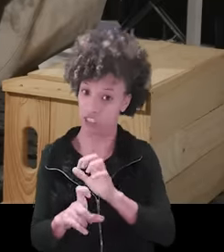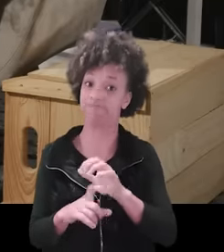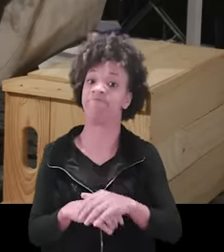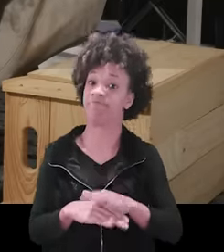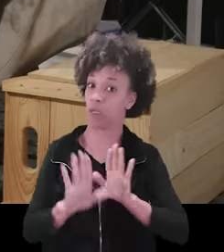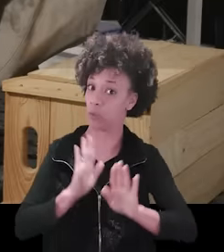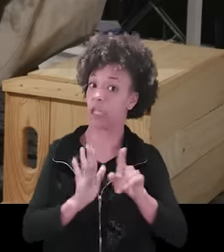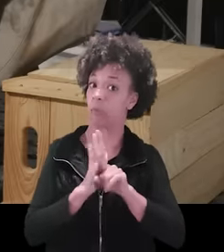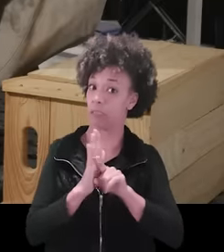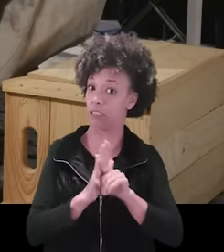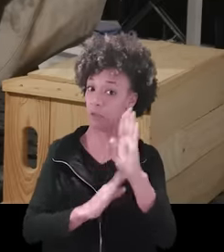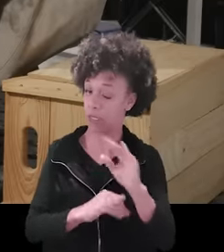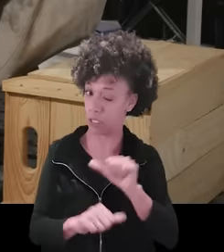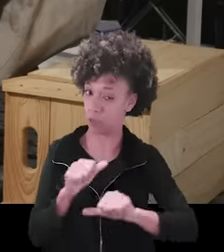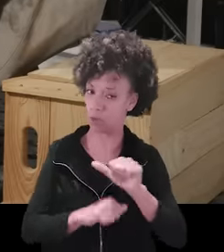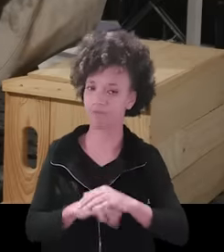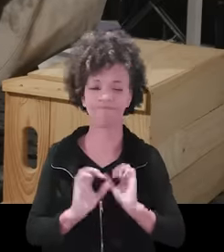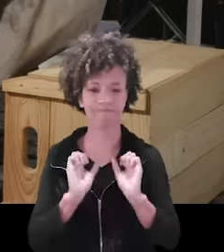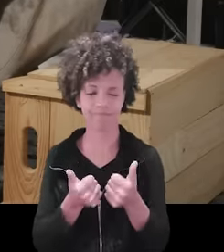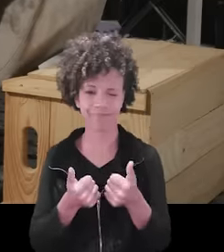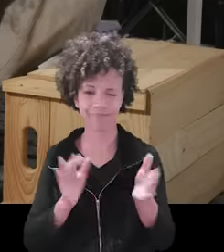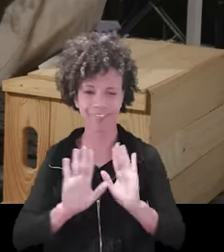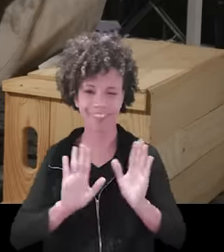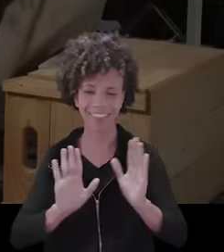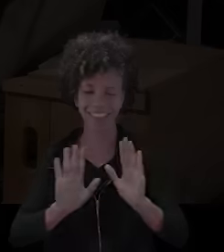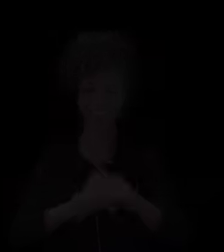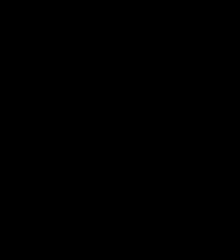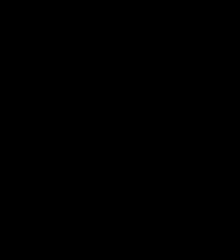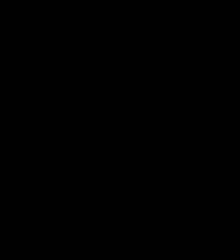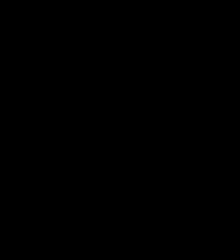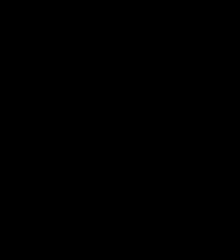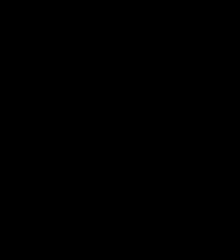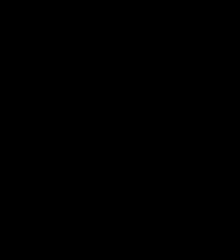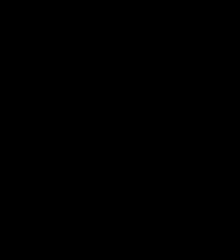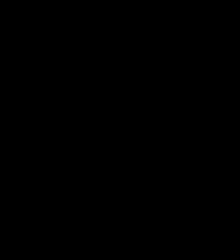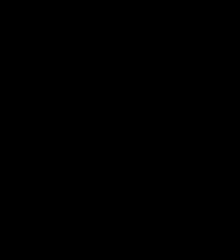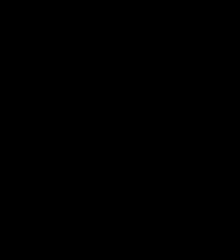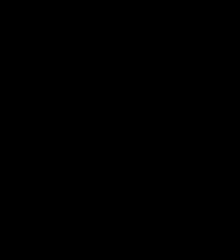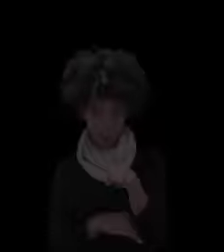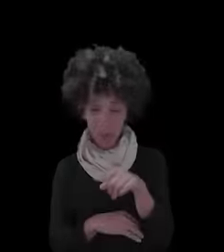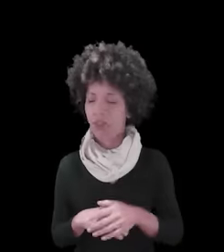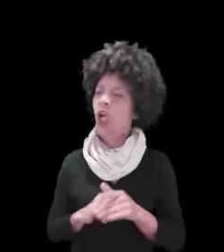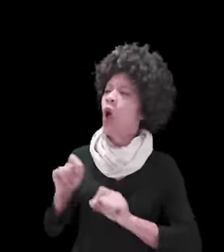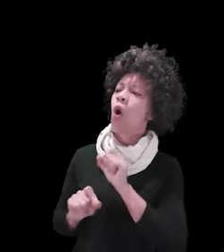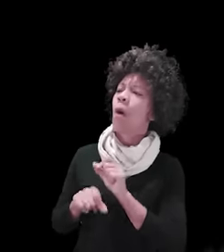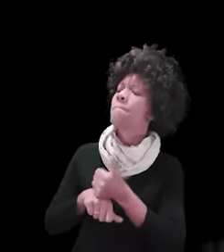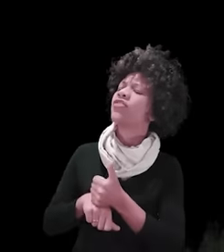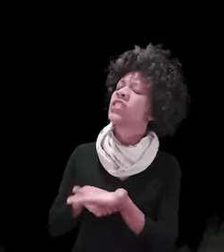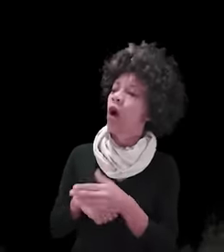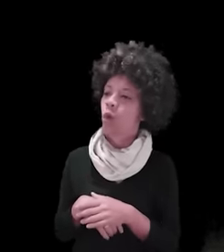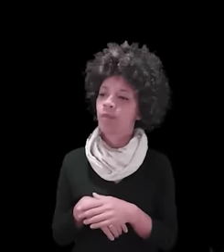ofender cuidado né Pesquisa Brasil mudou para certo Valeu galera tchau-tchau que você quer fazer da vida